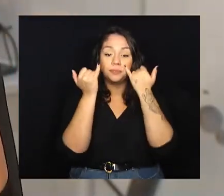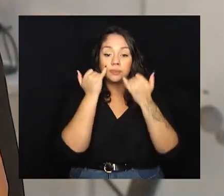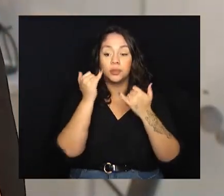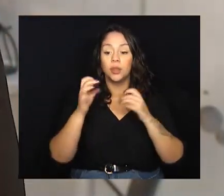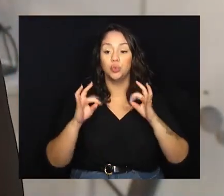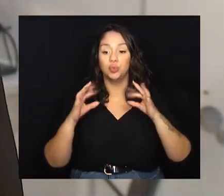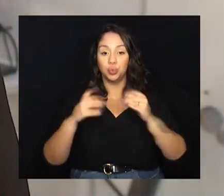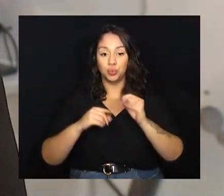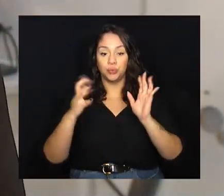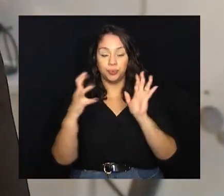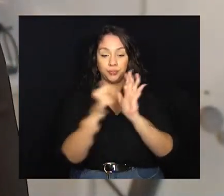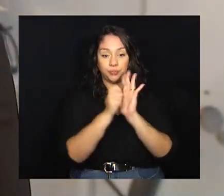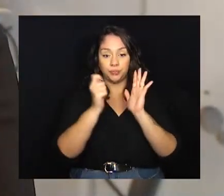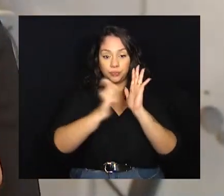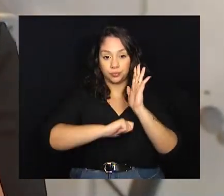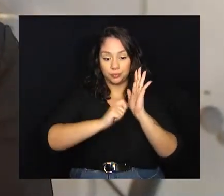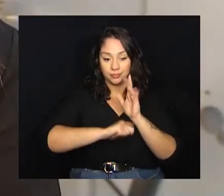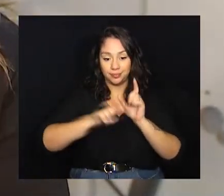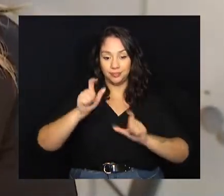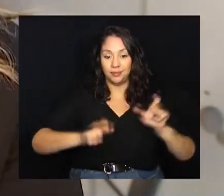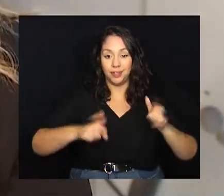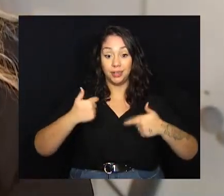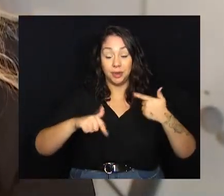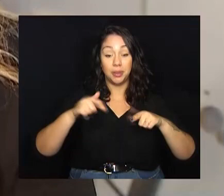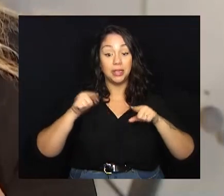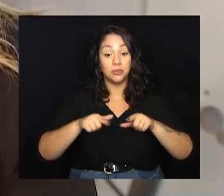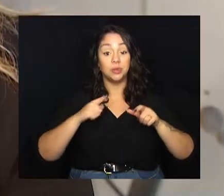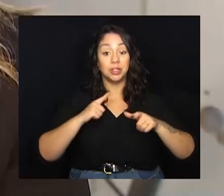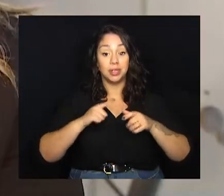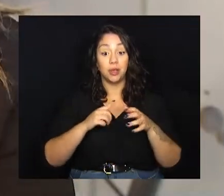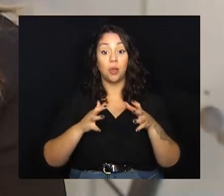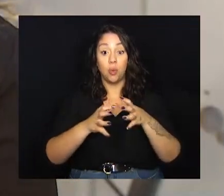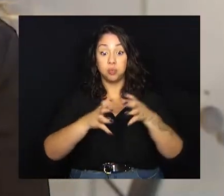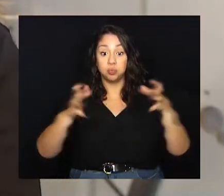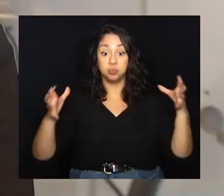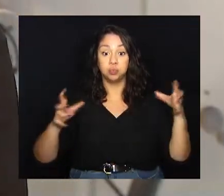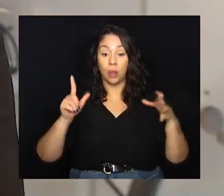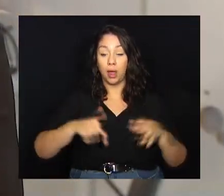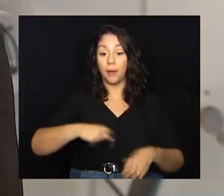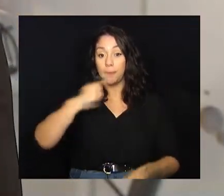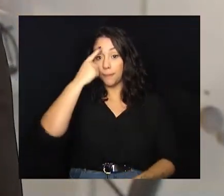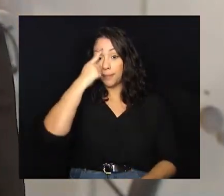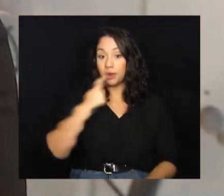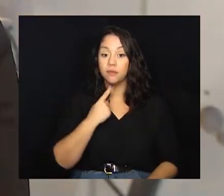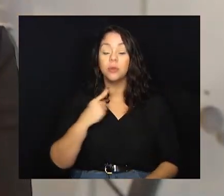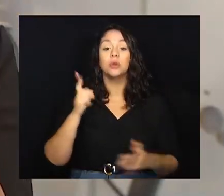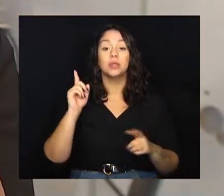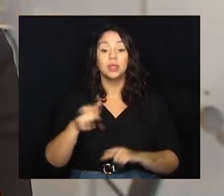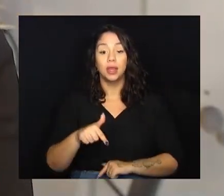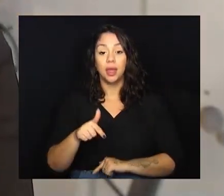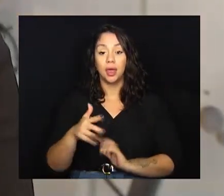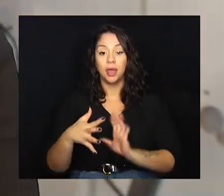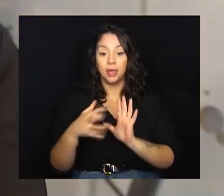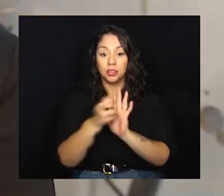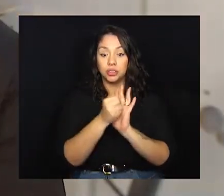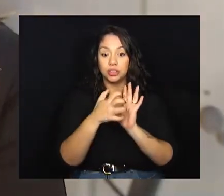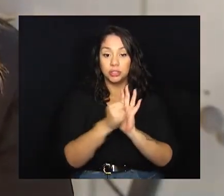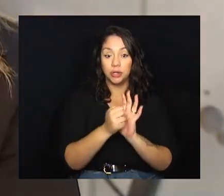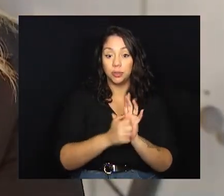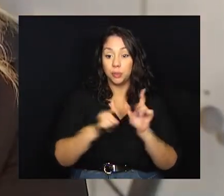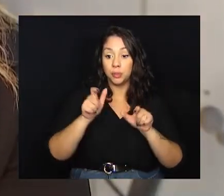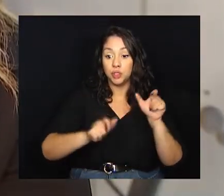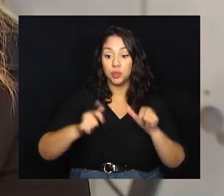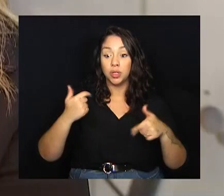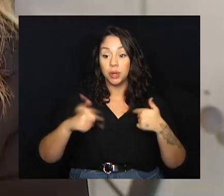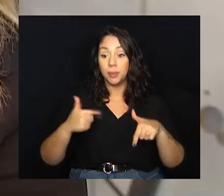registros né Desse trabalhador e isso amplia muito sim esse perfil tá bom através desses registros o trabalhador ele pode